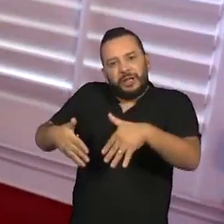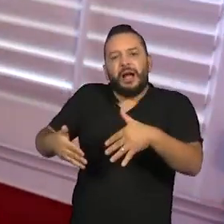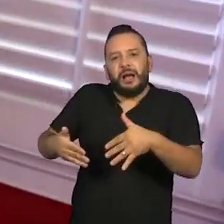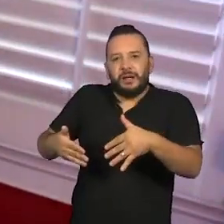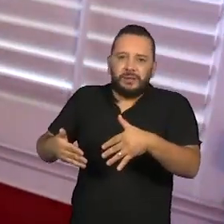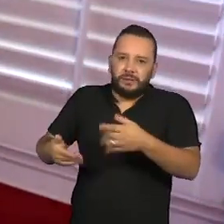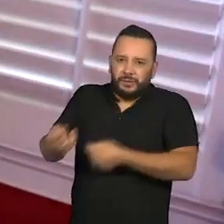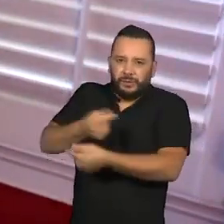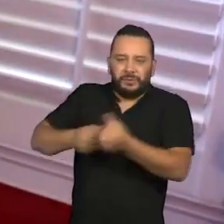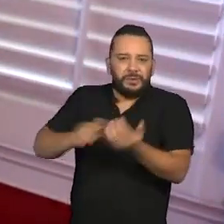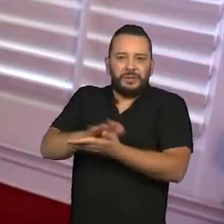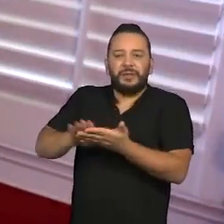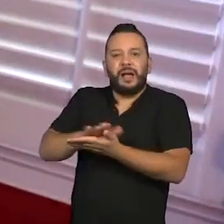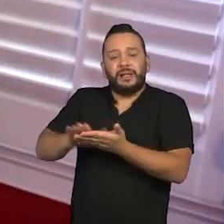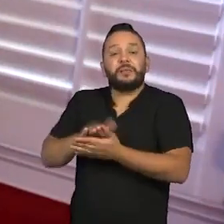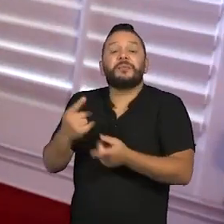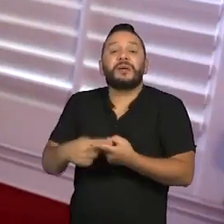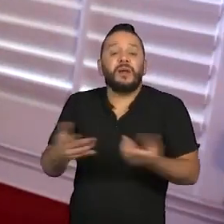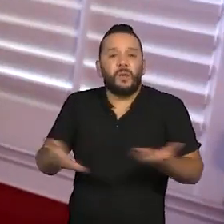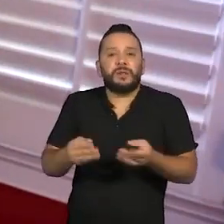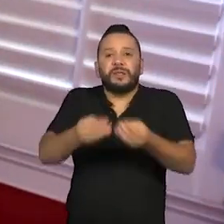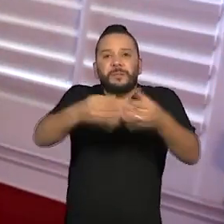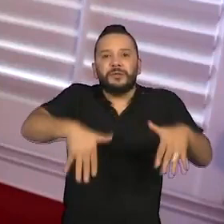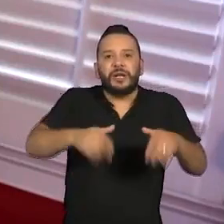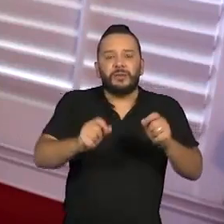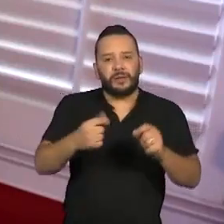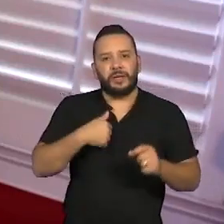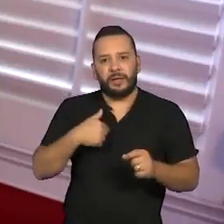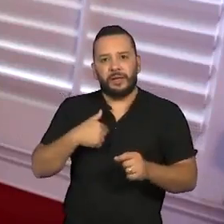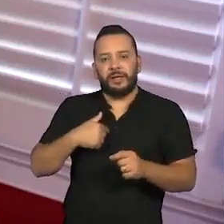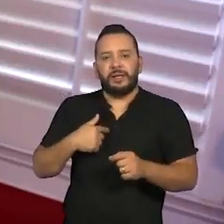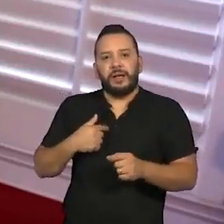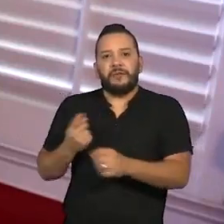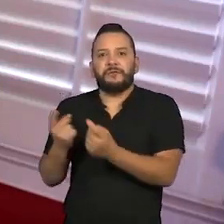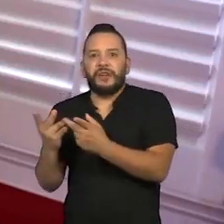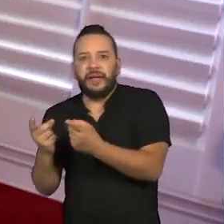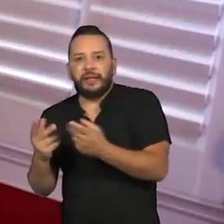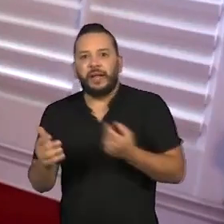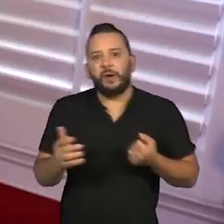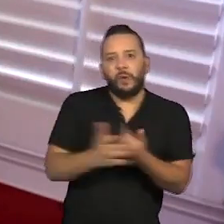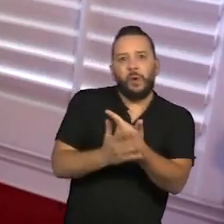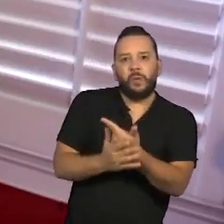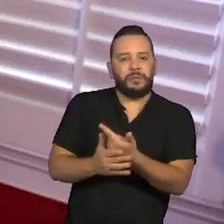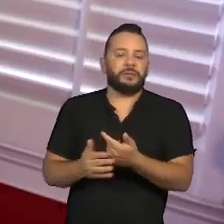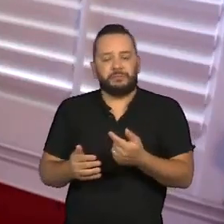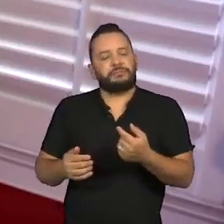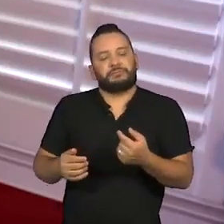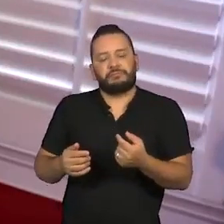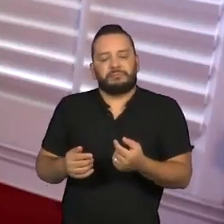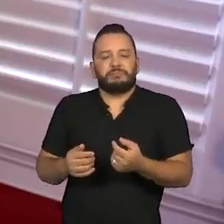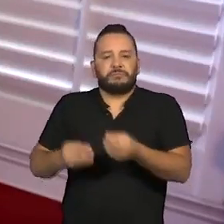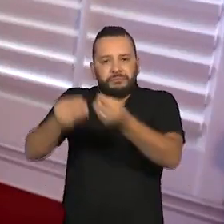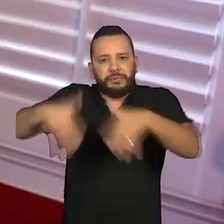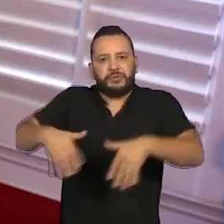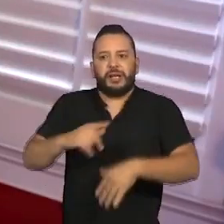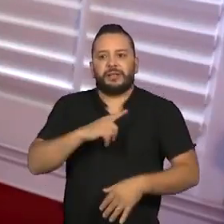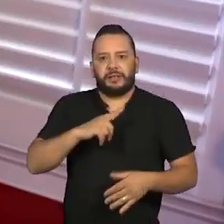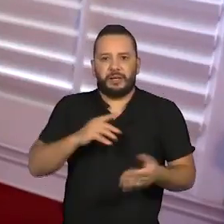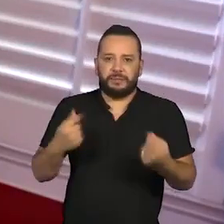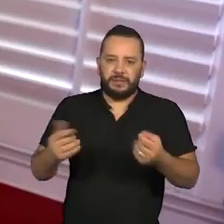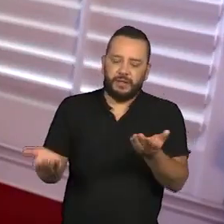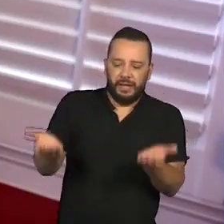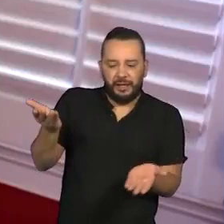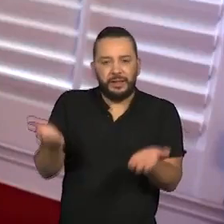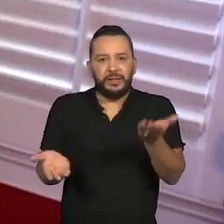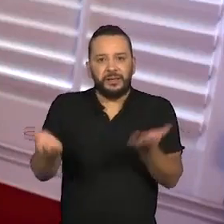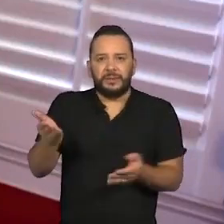afeta a demanda e a oferta, se desdobre uma crise financeira. Portanto, a gente precisa que o